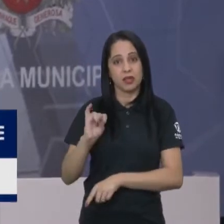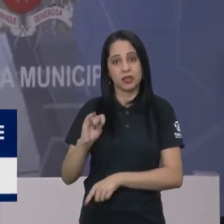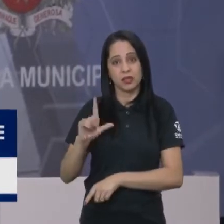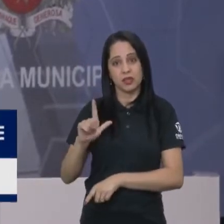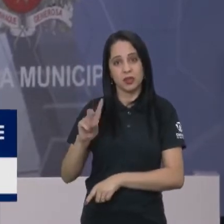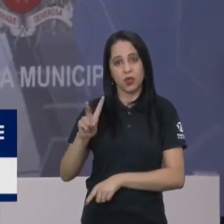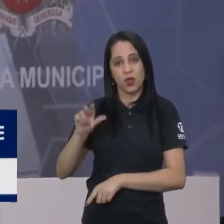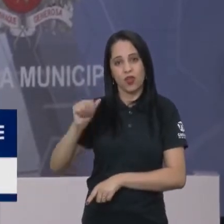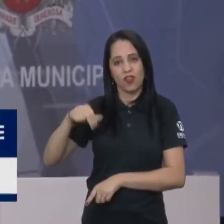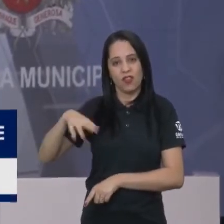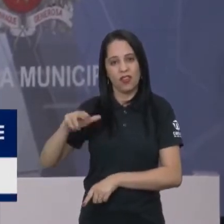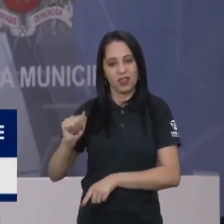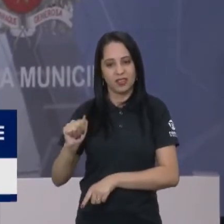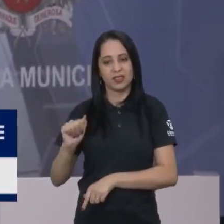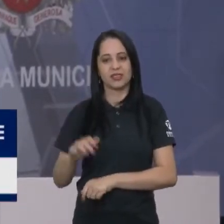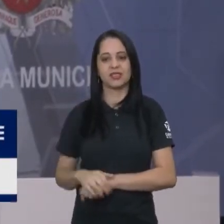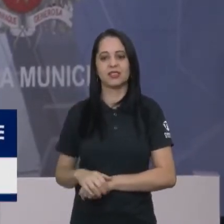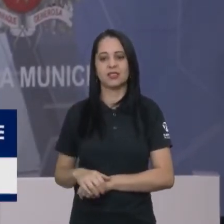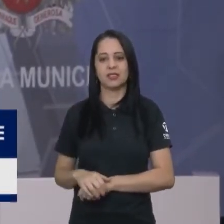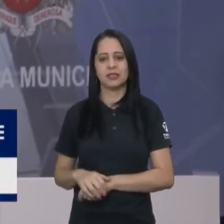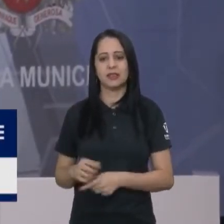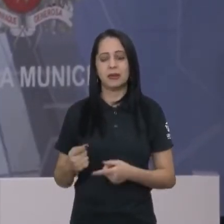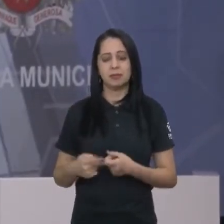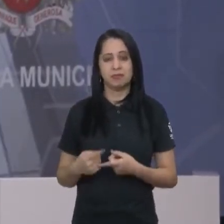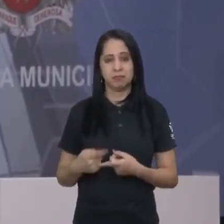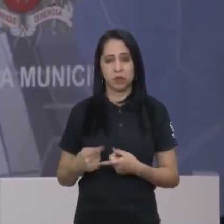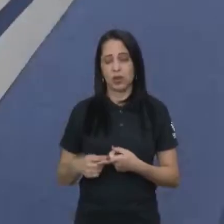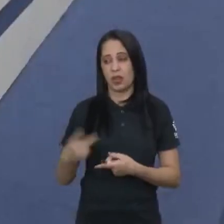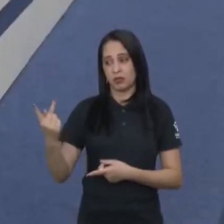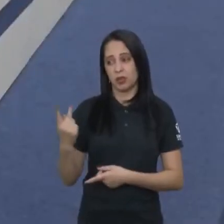colega, todo o esforço que você fez, cara.